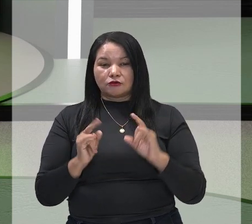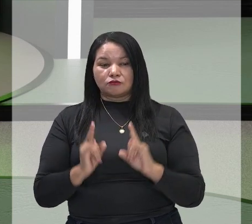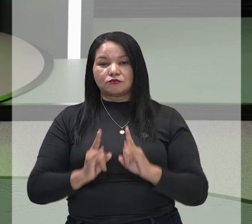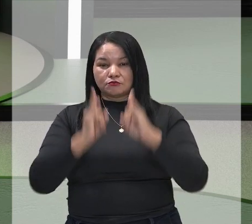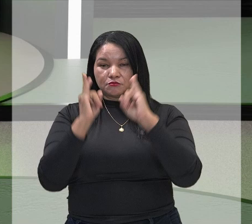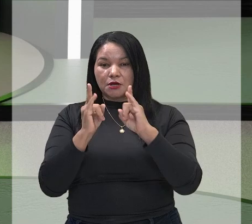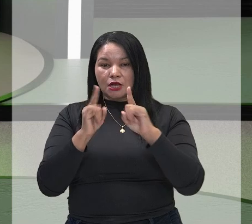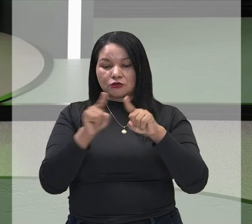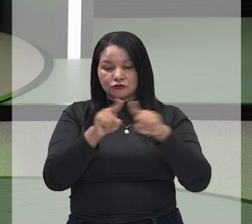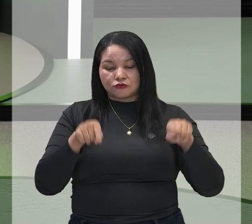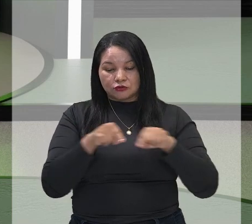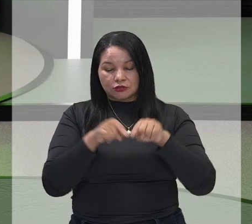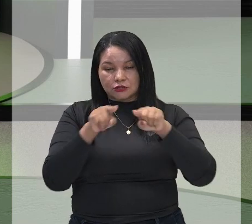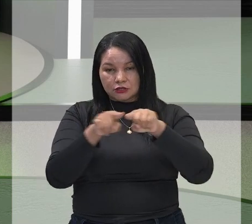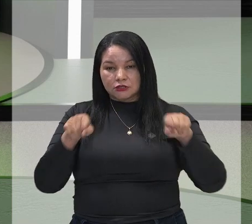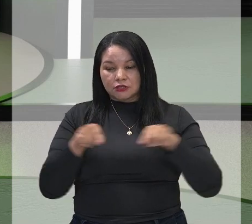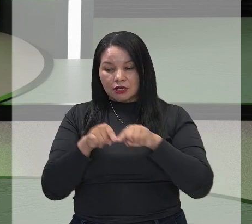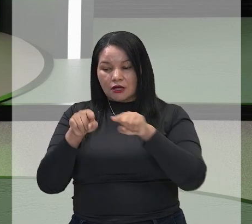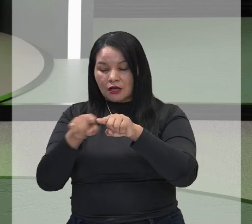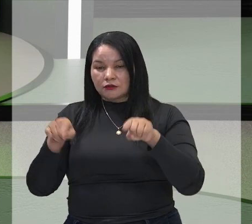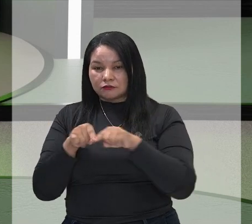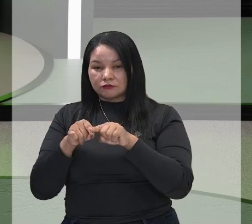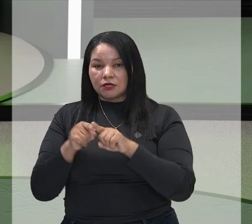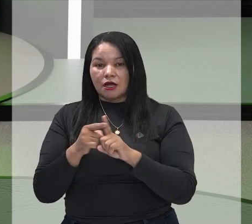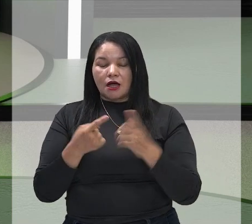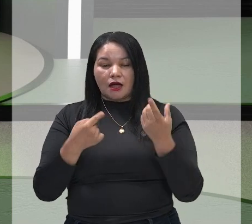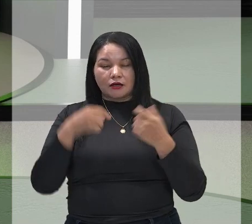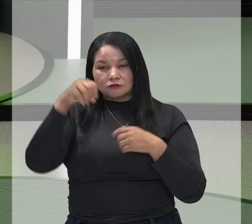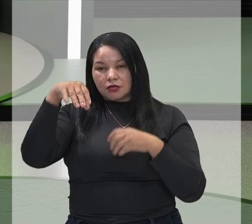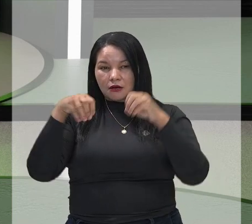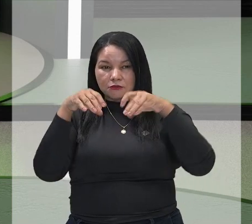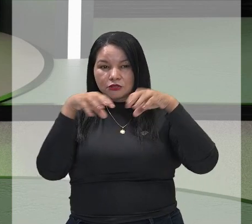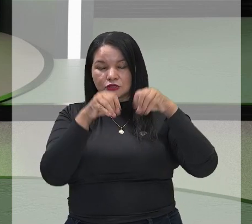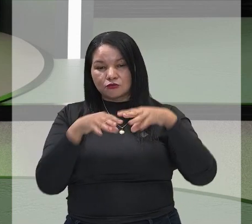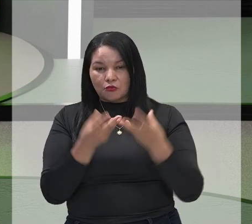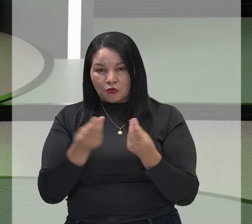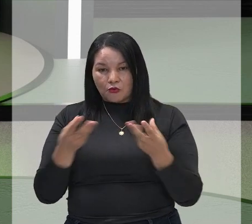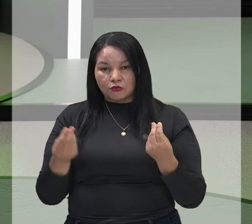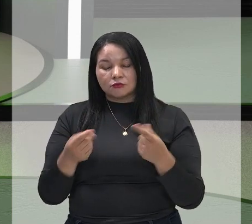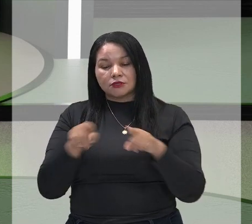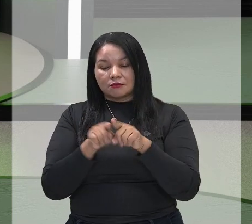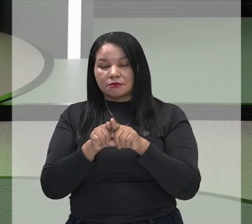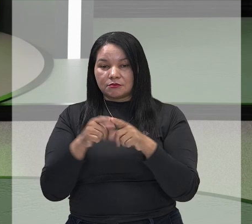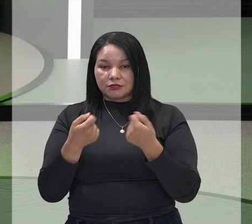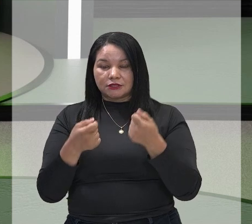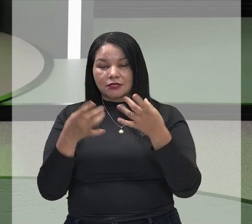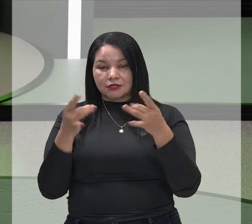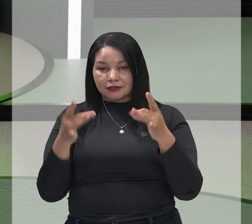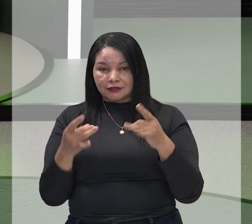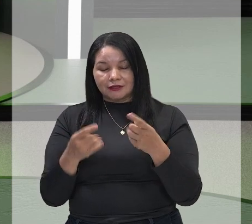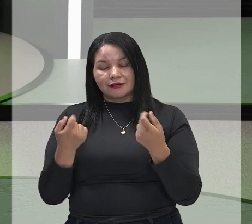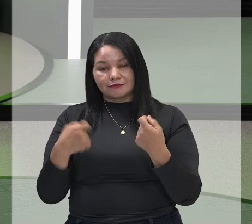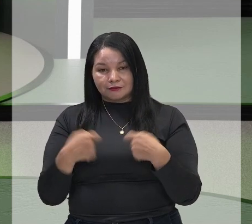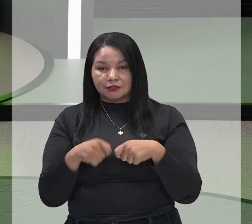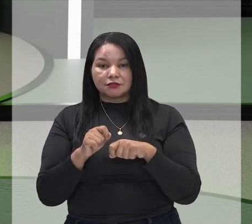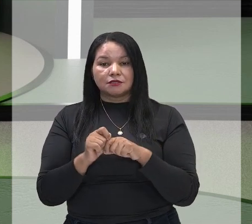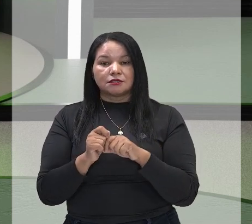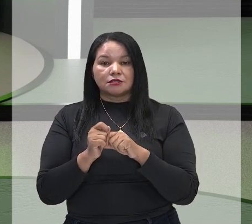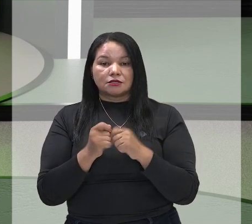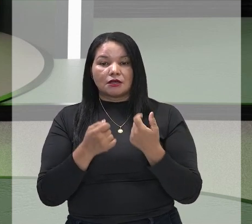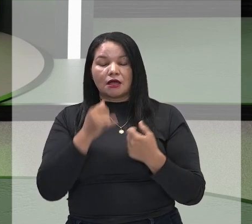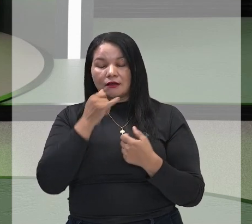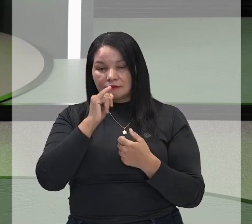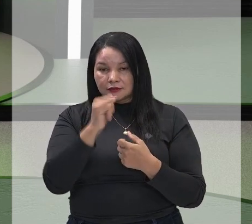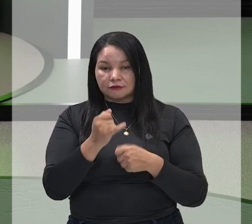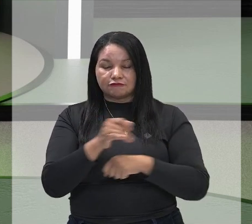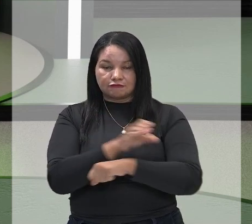né, com uma grande quantidade de tomadas e lâmpadas, é preciso saber todos os detalhes a respeito da corrente elétrica. E a lei de